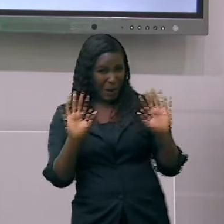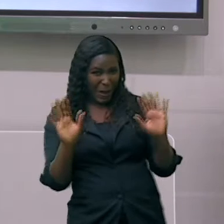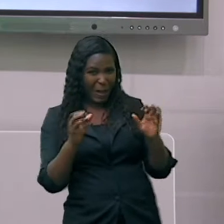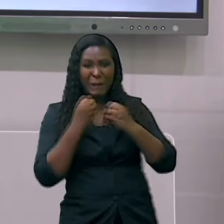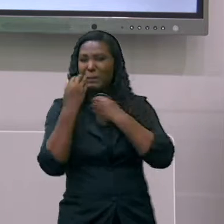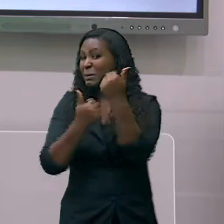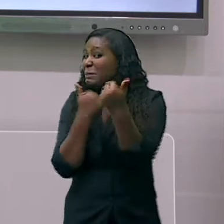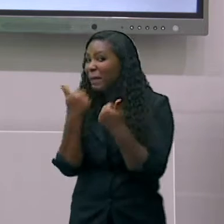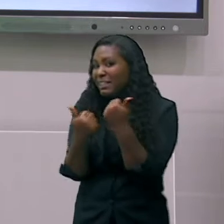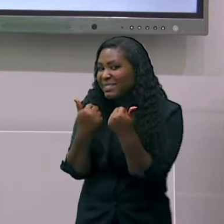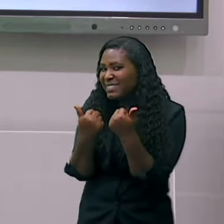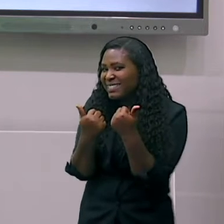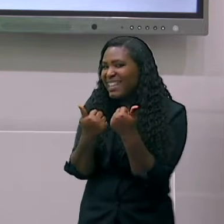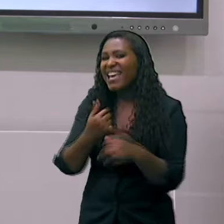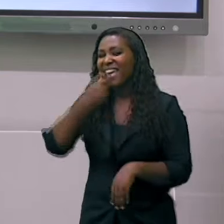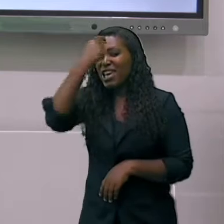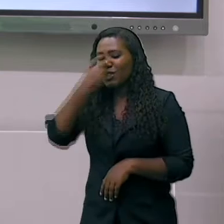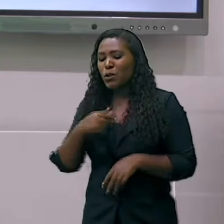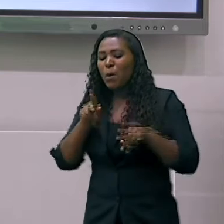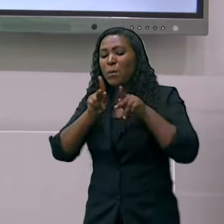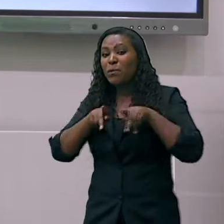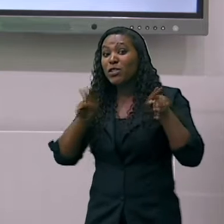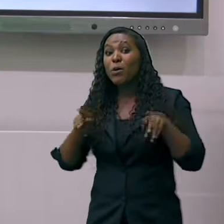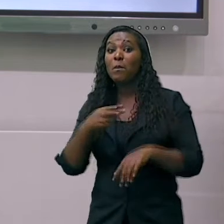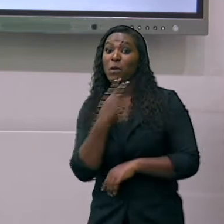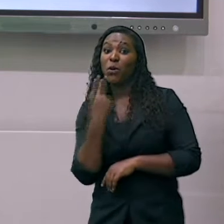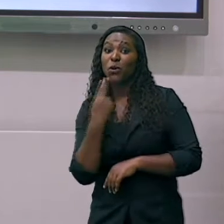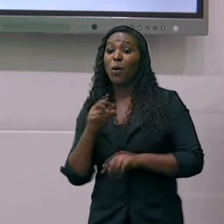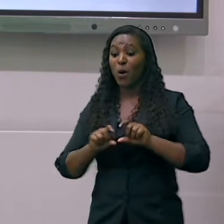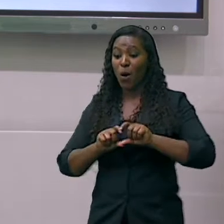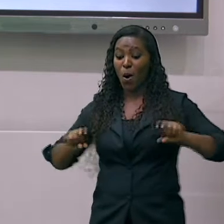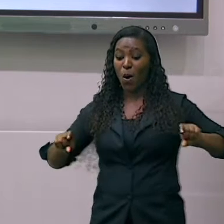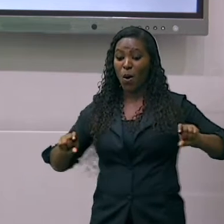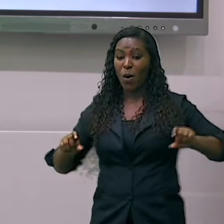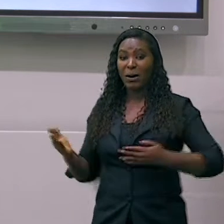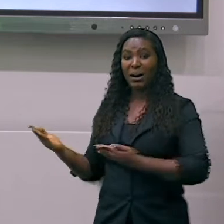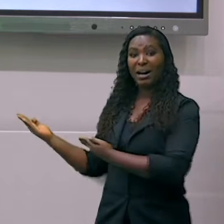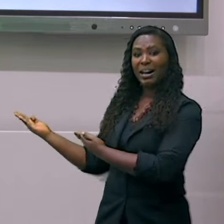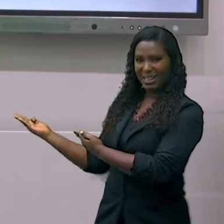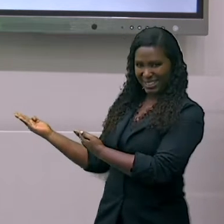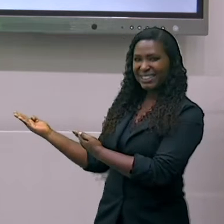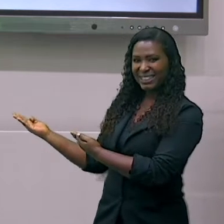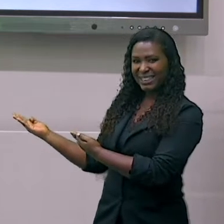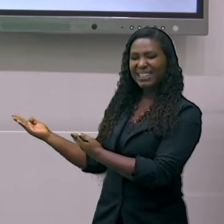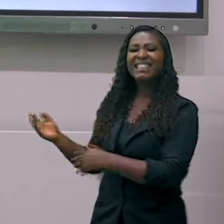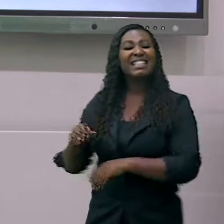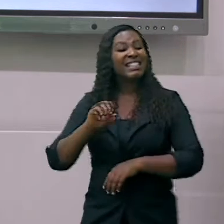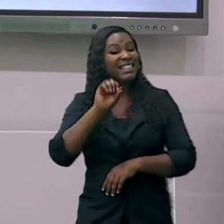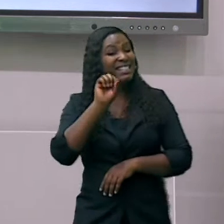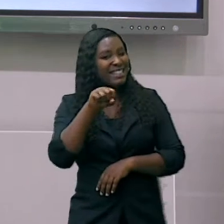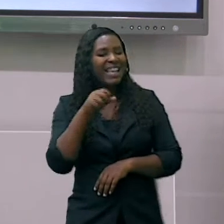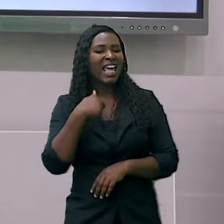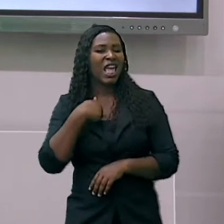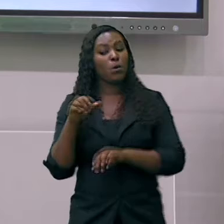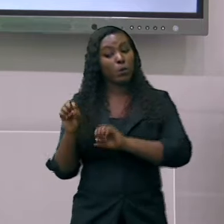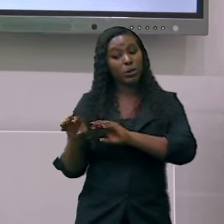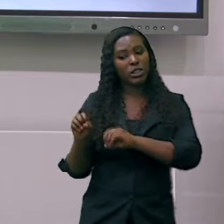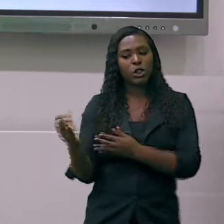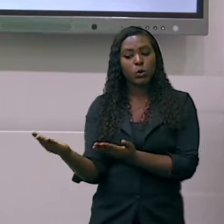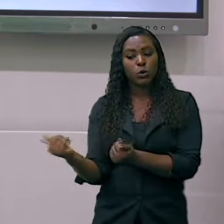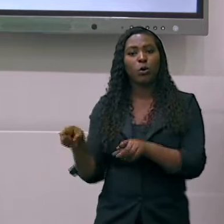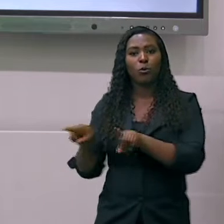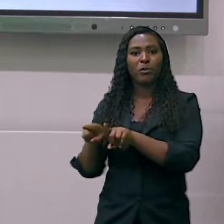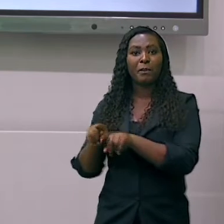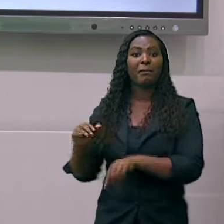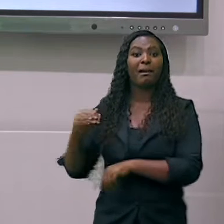Olá, tudo bem? Sou o professor Cristiano Vieira, da Educação de Jovens e Adultos da SMED-GV. Na